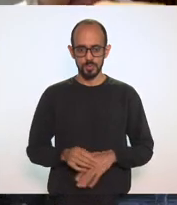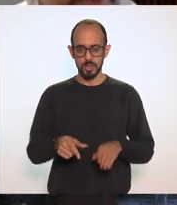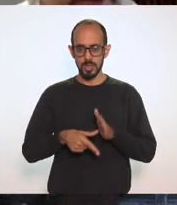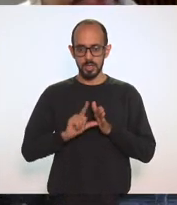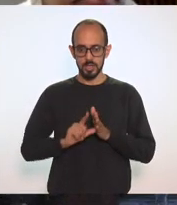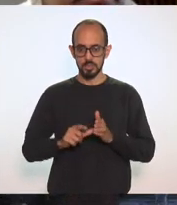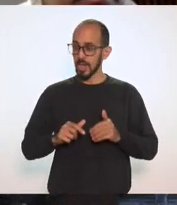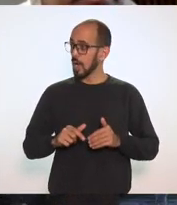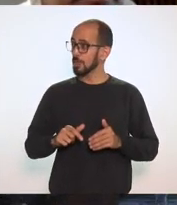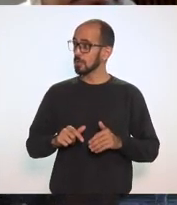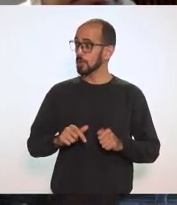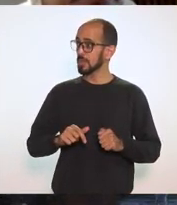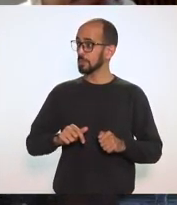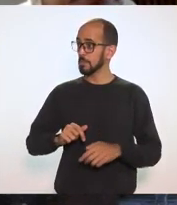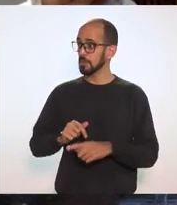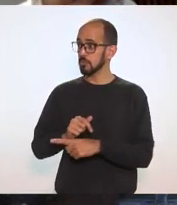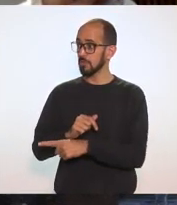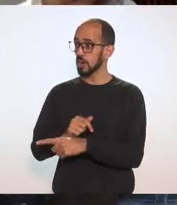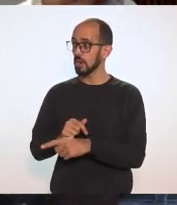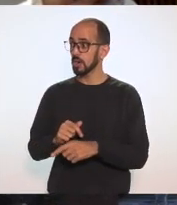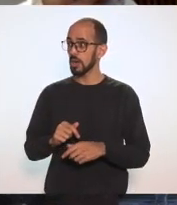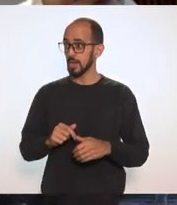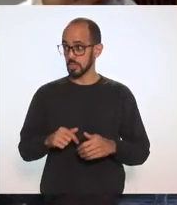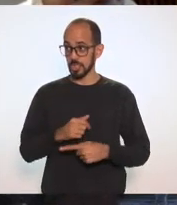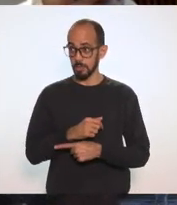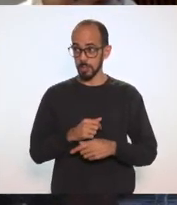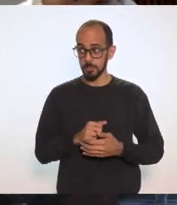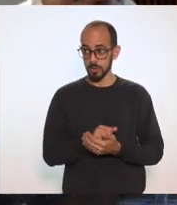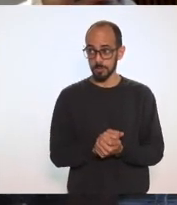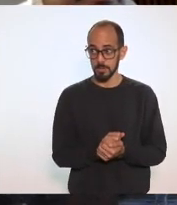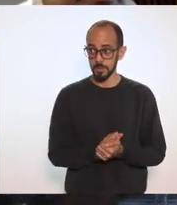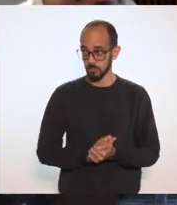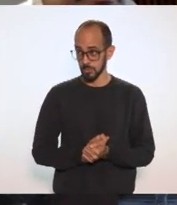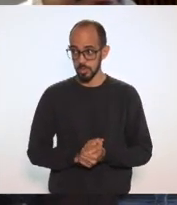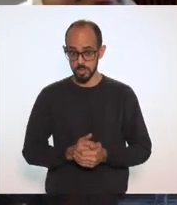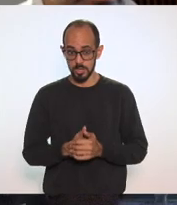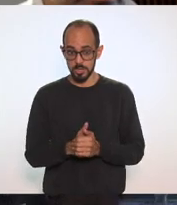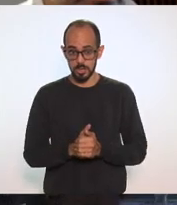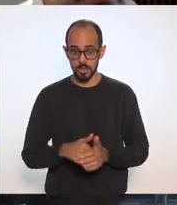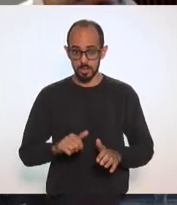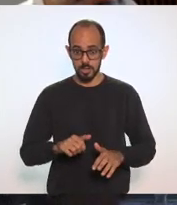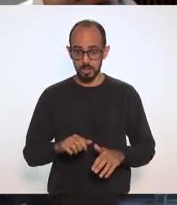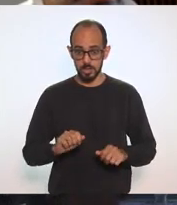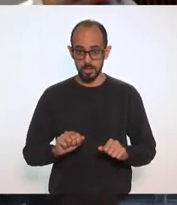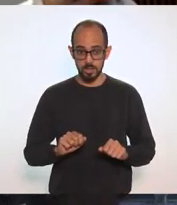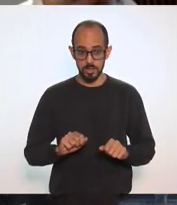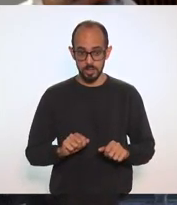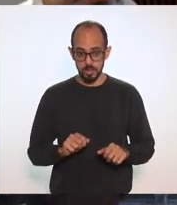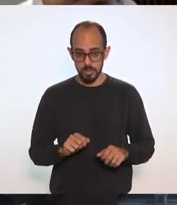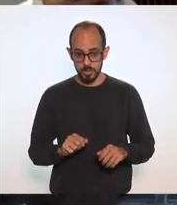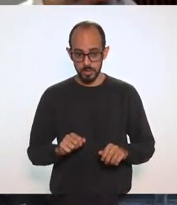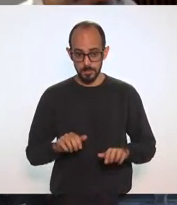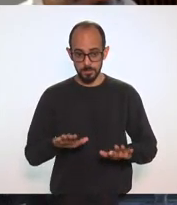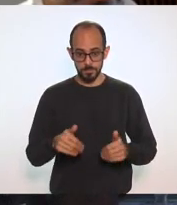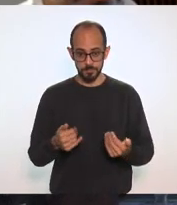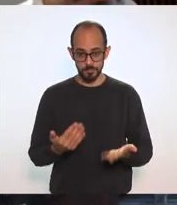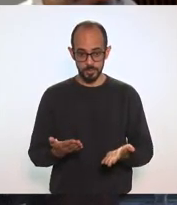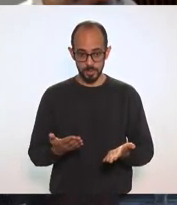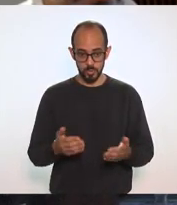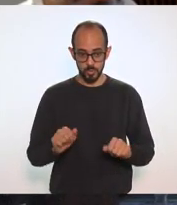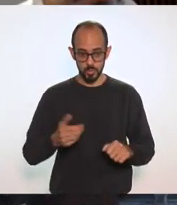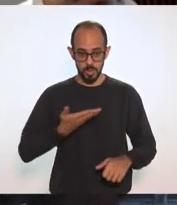Abrir aqui, eu queria uma atenção de vocês, por favor. Eu fui procurado pelo nosso amigo